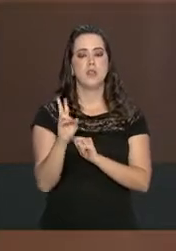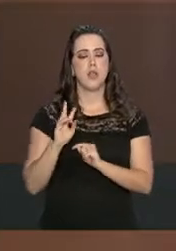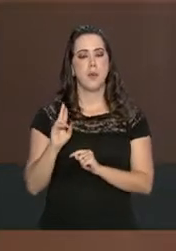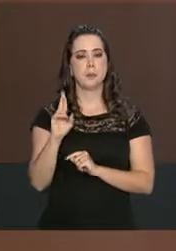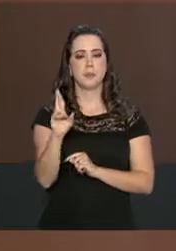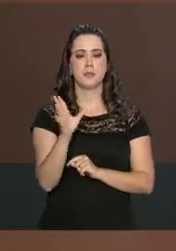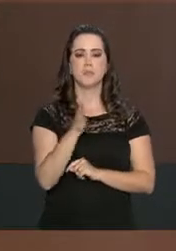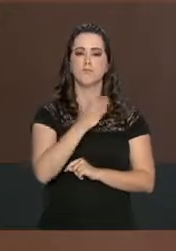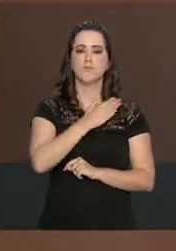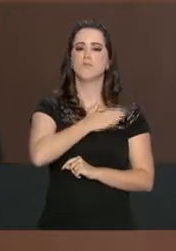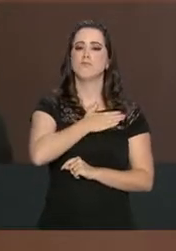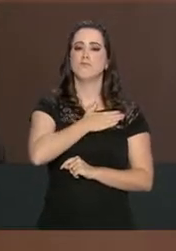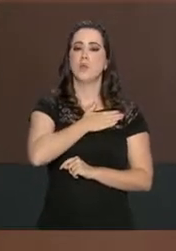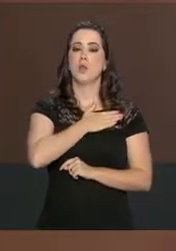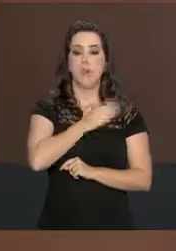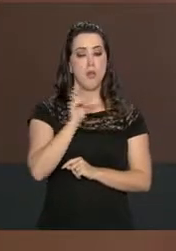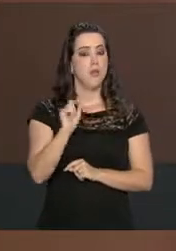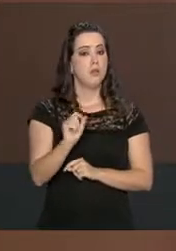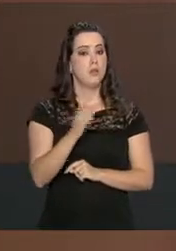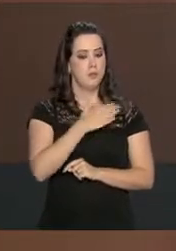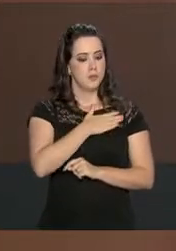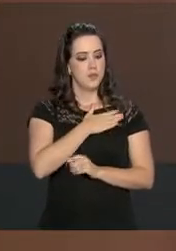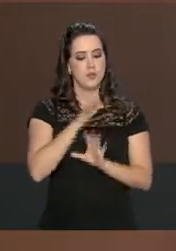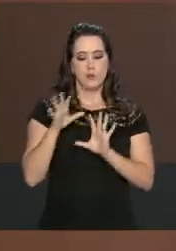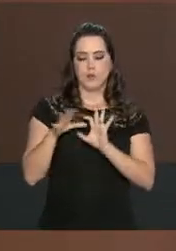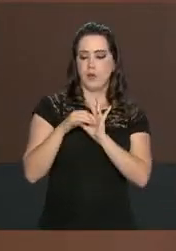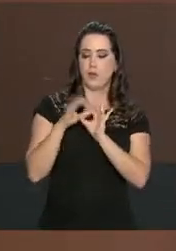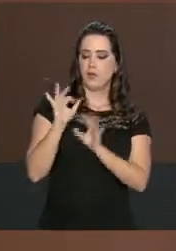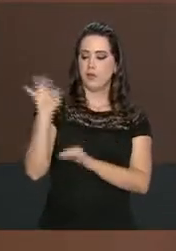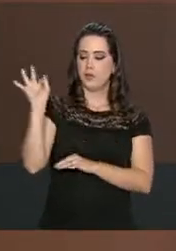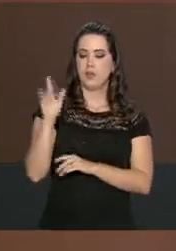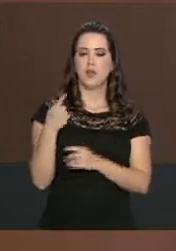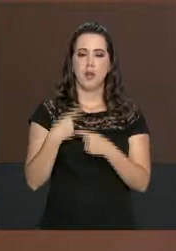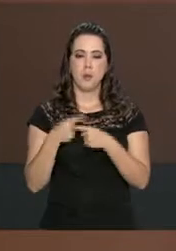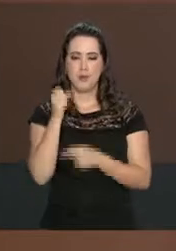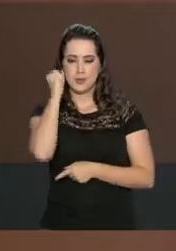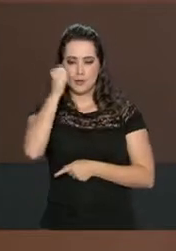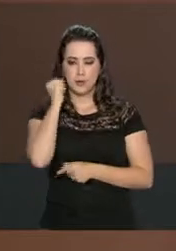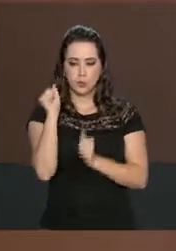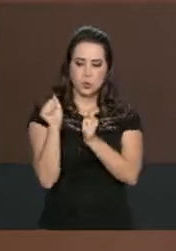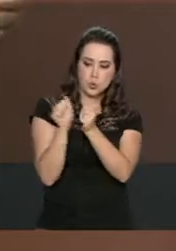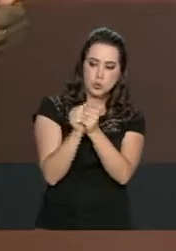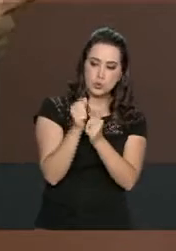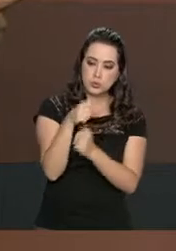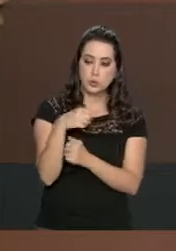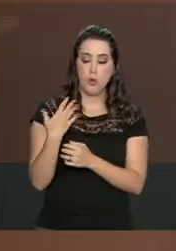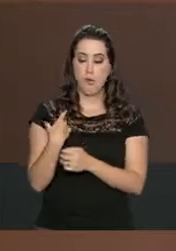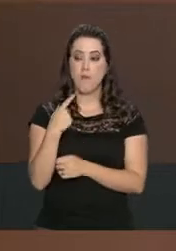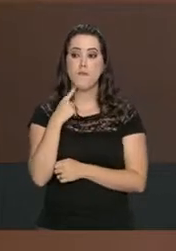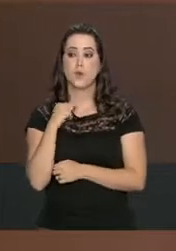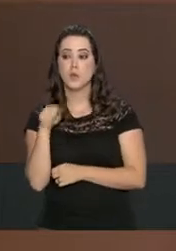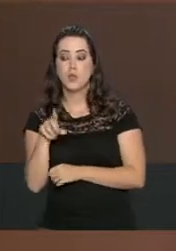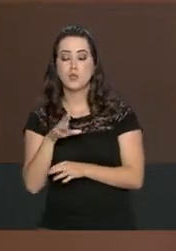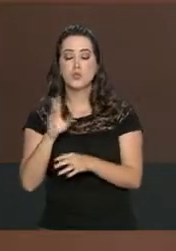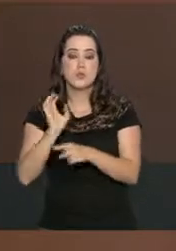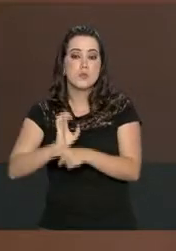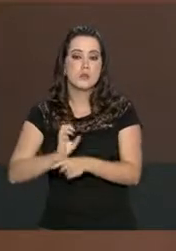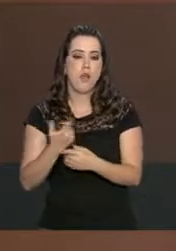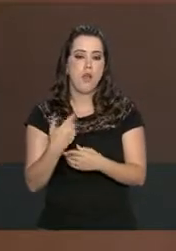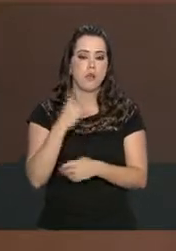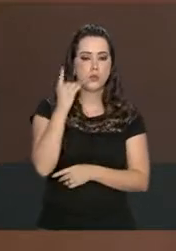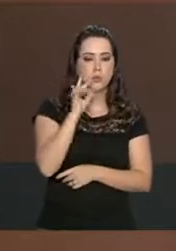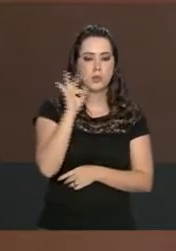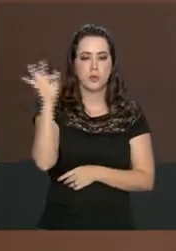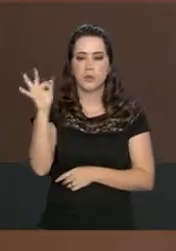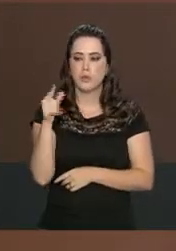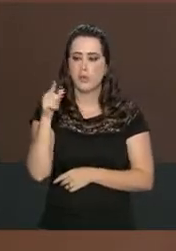muito patriotismo, né? Um patriotismo federativo. Quer dizer, o senador que vai para lá, ele vai levando os interesses do Estado. O deputado